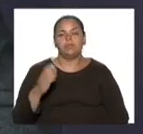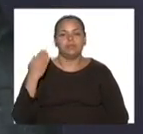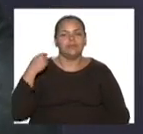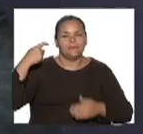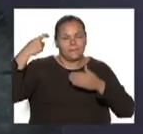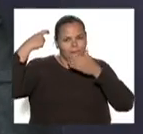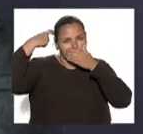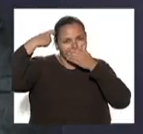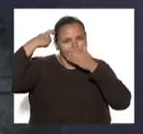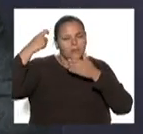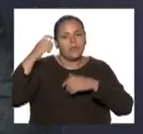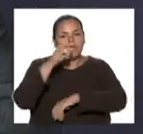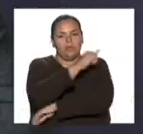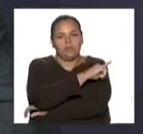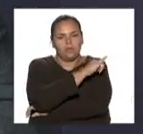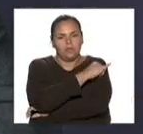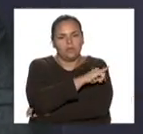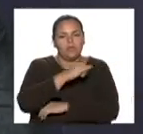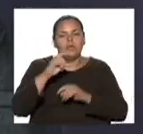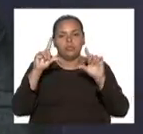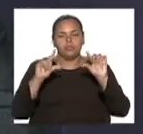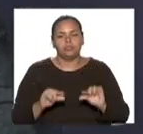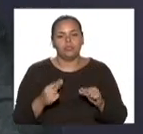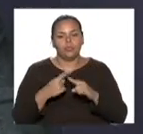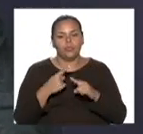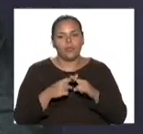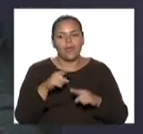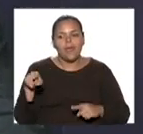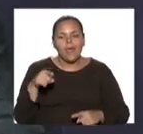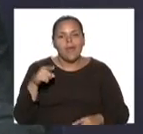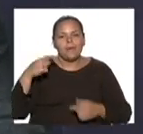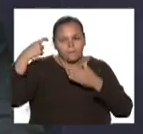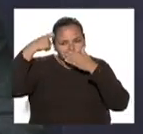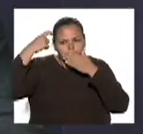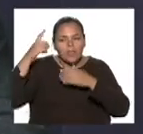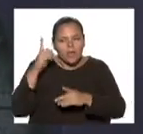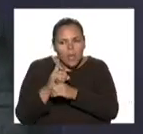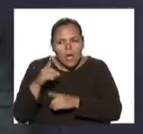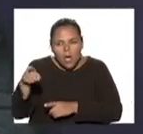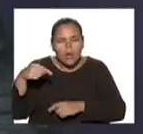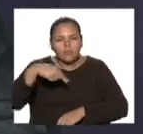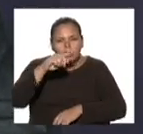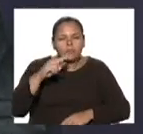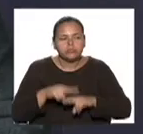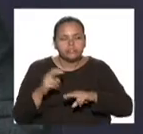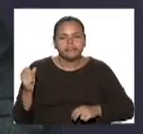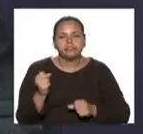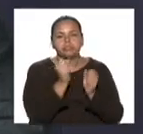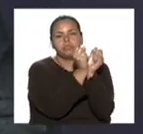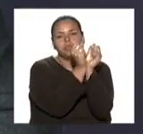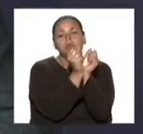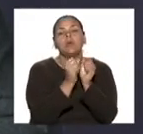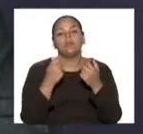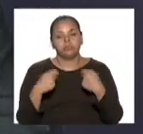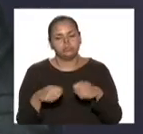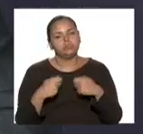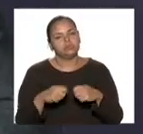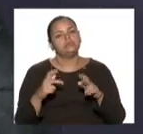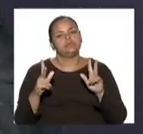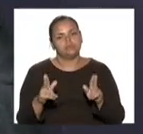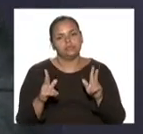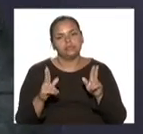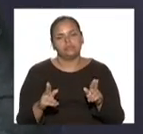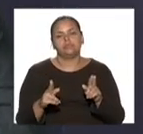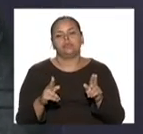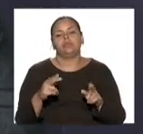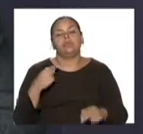Janeiro e os índices caíram por quê? Porque os sequestradores foram identificados e presos. Eles não voltaram a cometer o crime de sequestro. E isso tem que ser